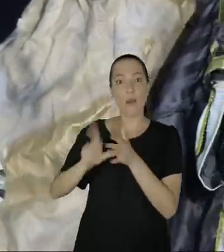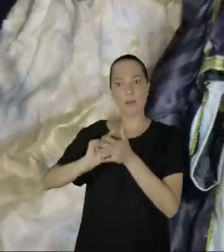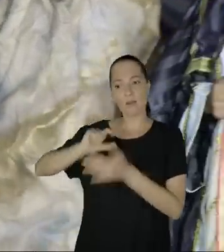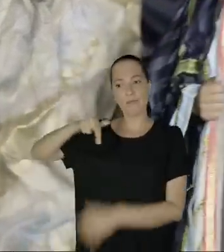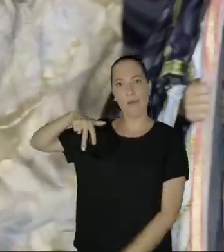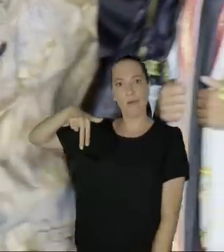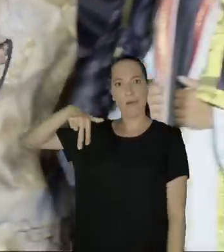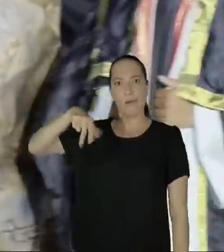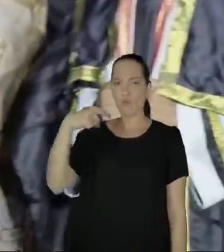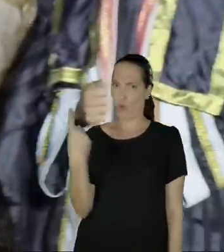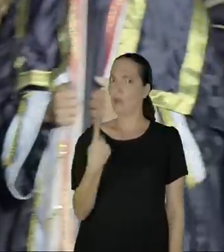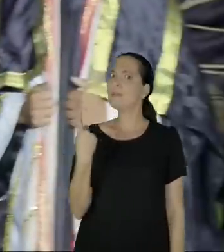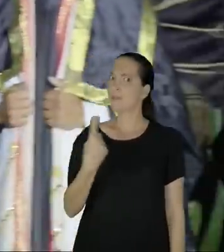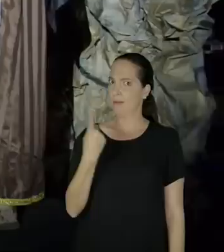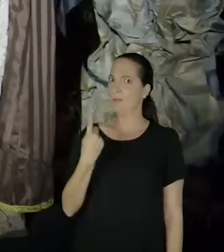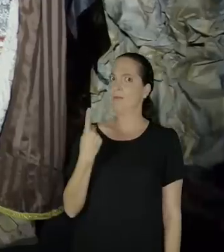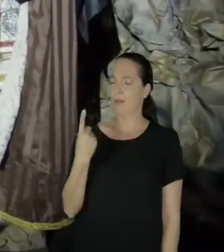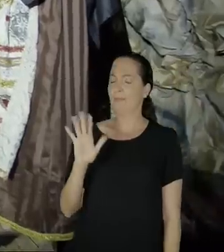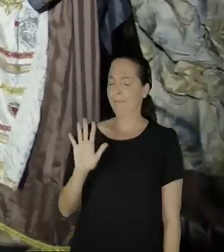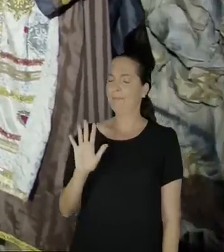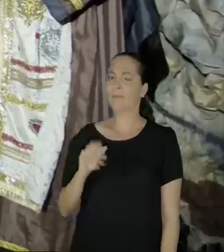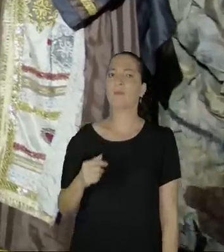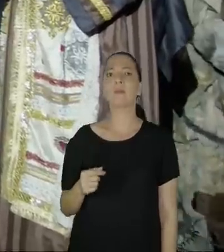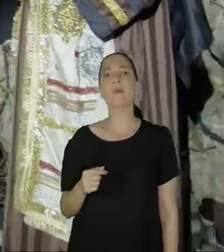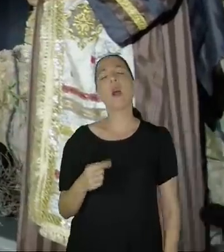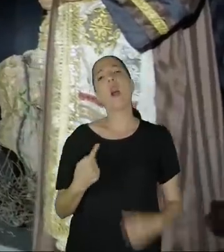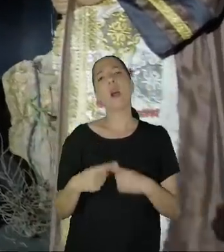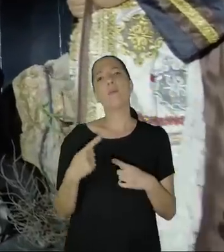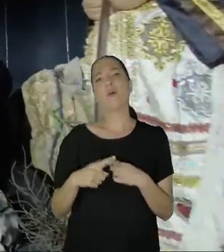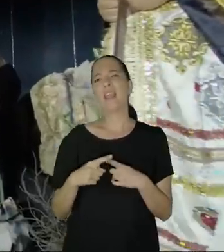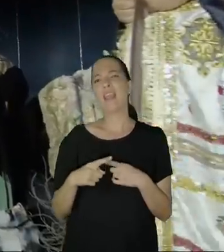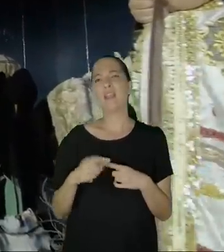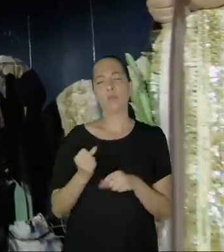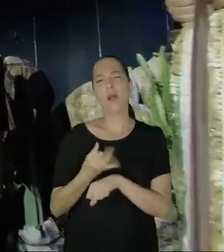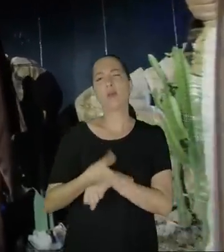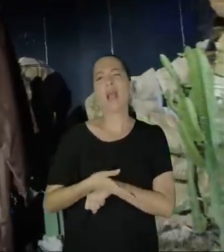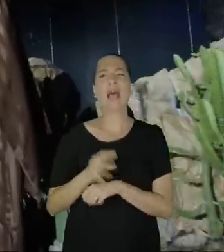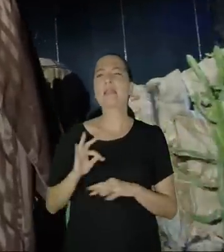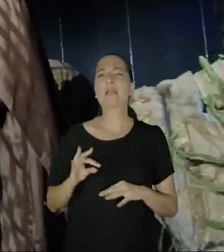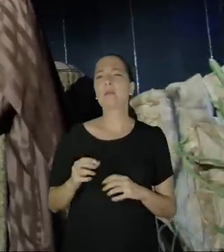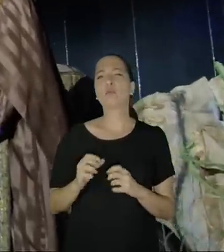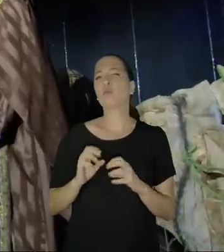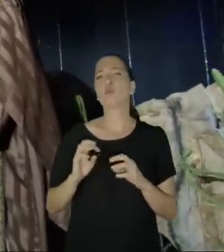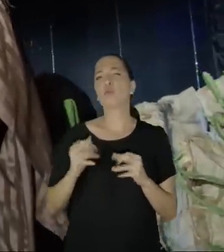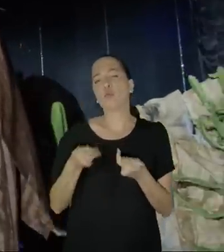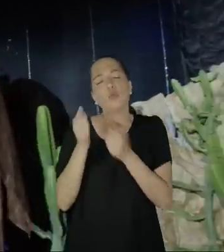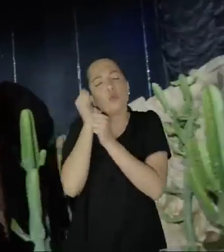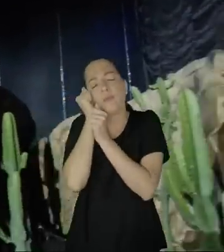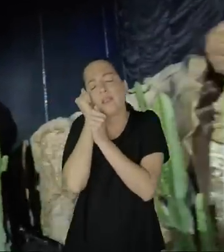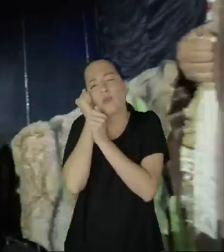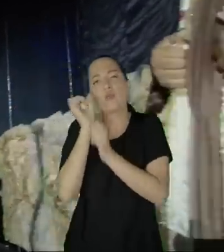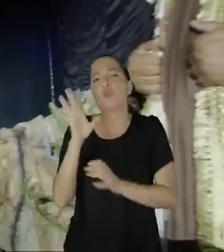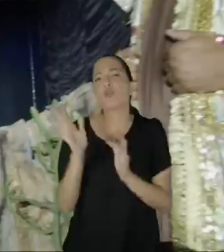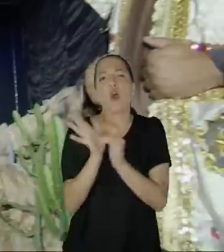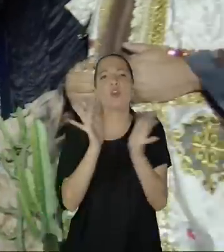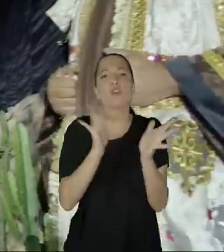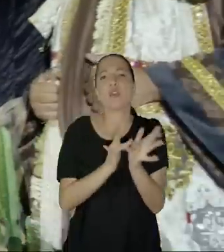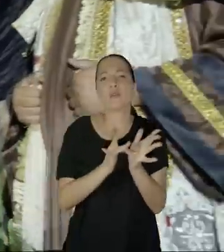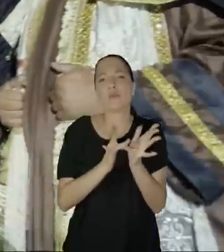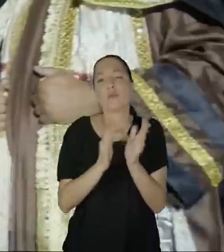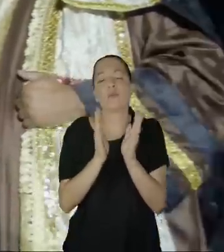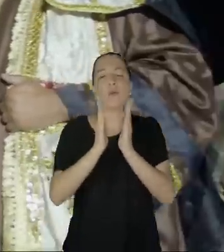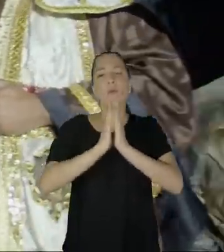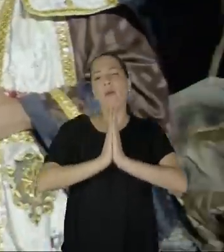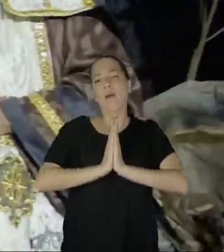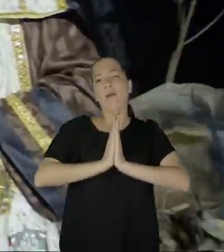tumulto. Irei na madrugada, pois todos estarão dormindo. Menos Jesus. É o momento que ele